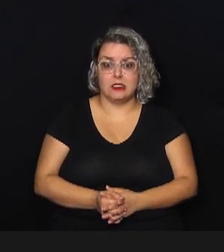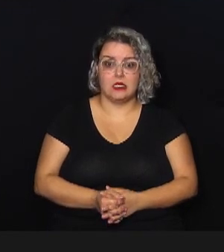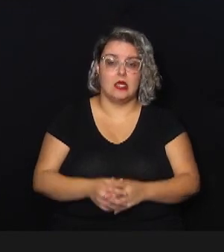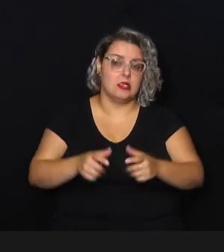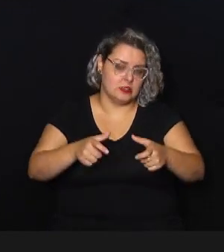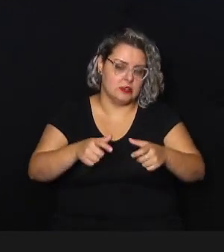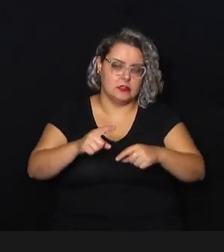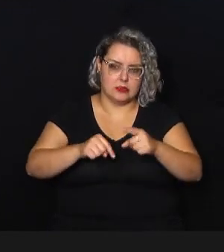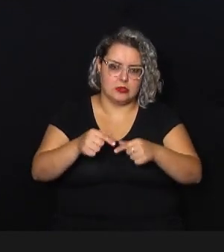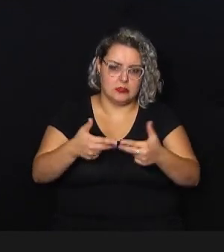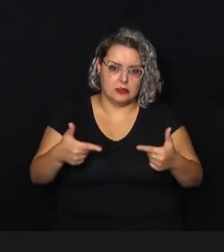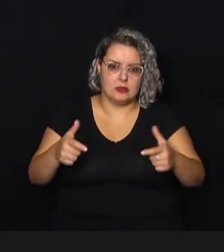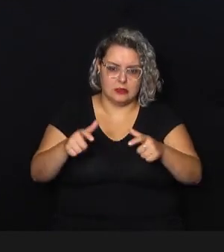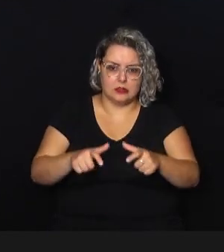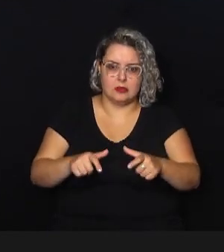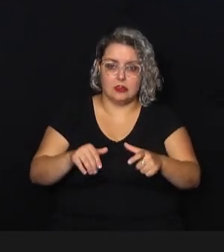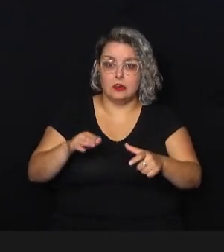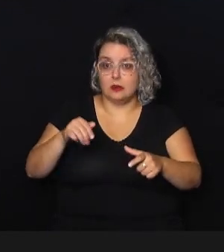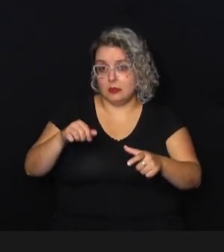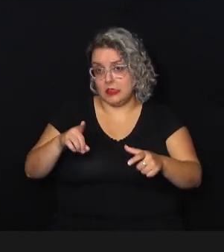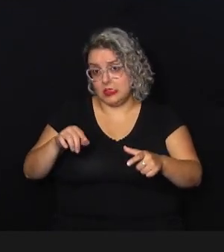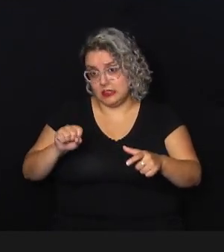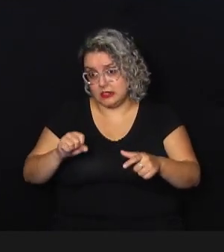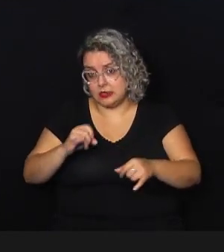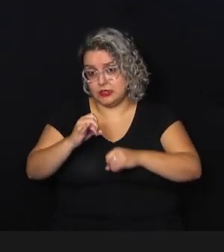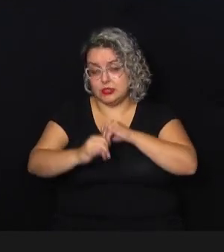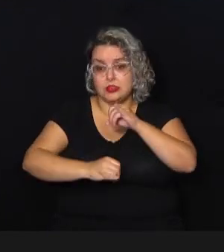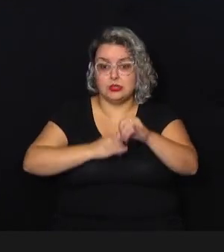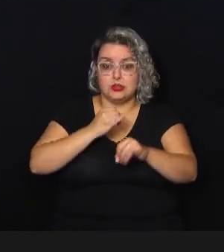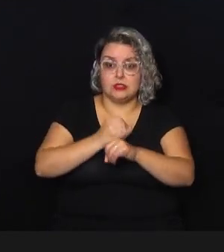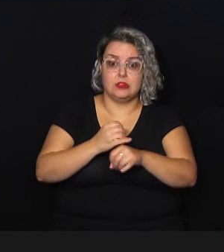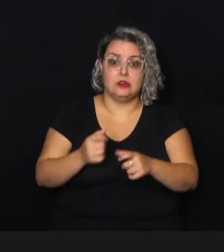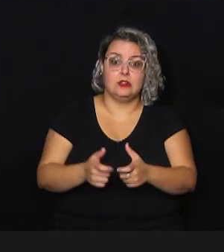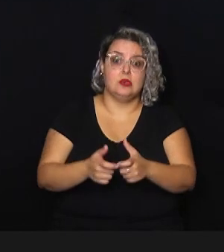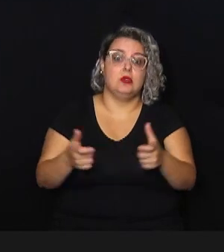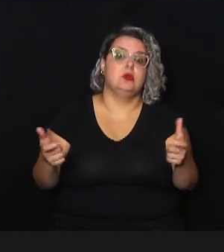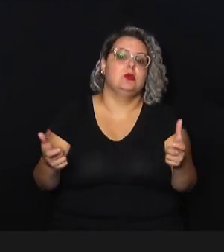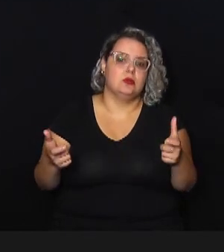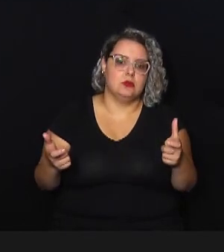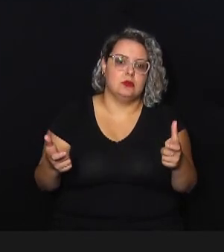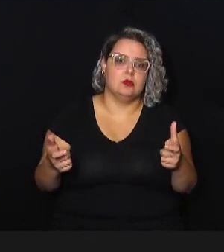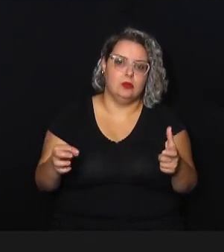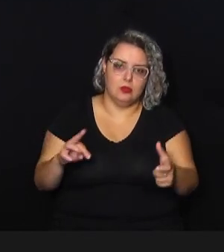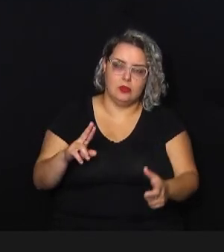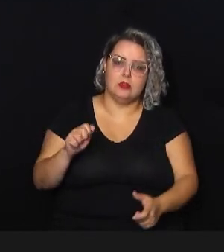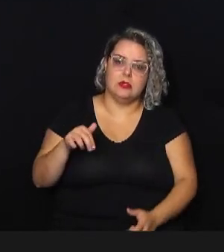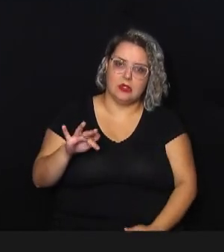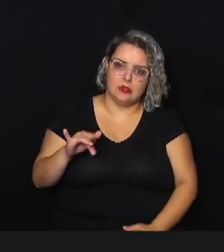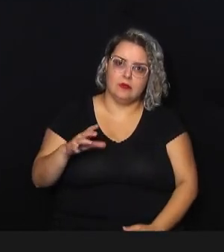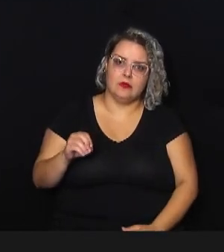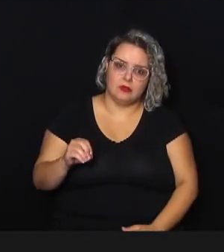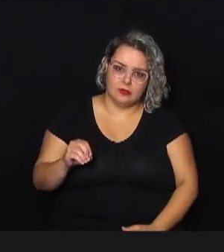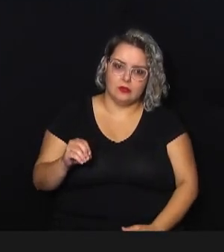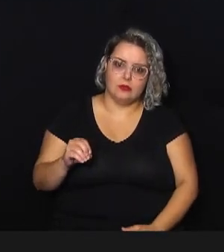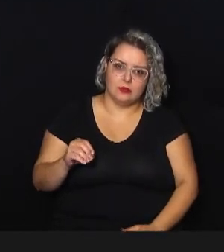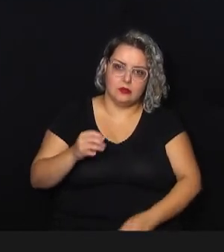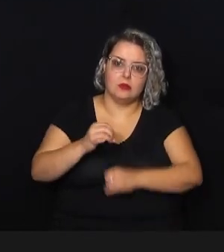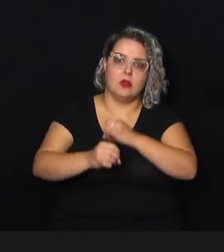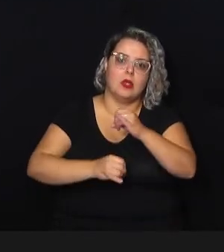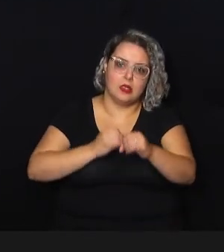usam bandas, né, de internet, ou seja, aumenta demasiadamente o tráfego da internet, o que